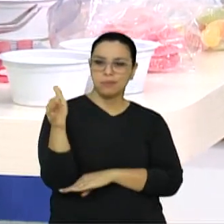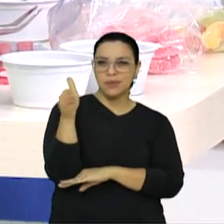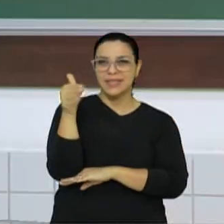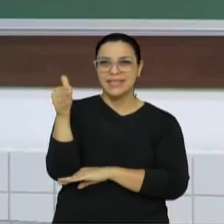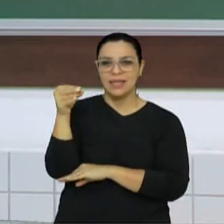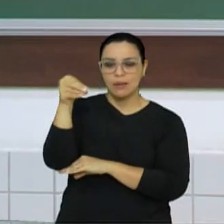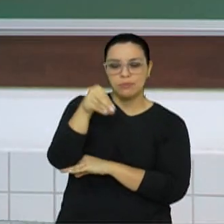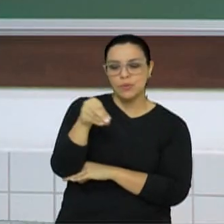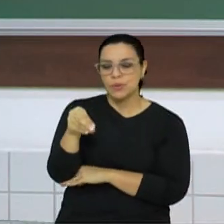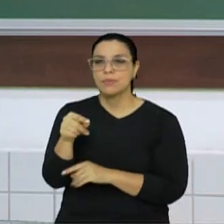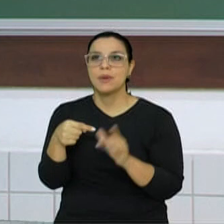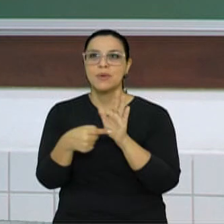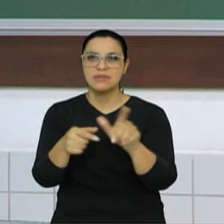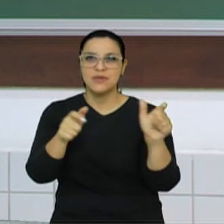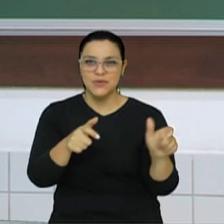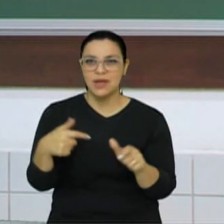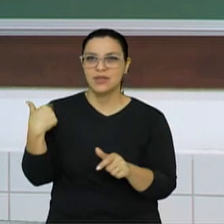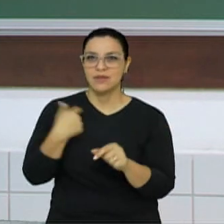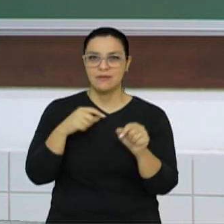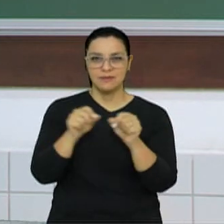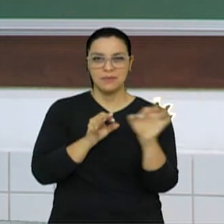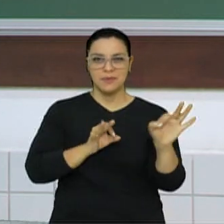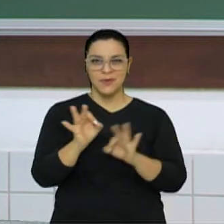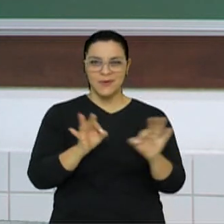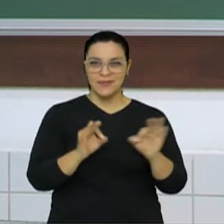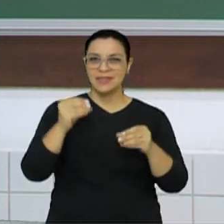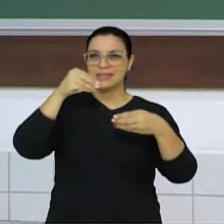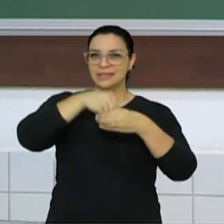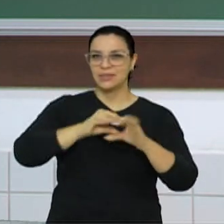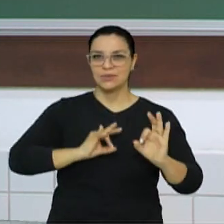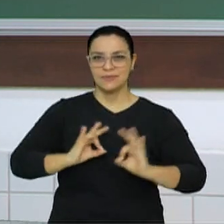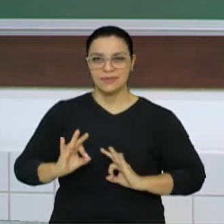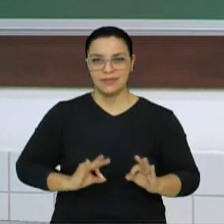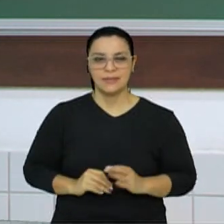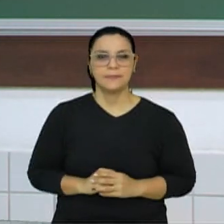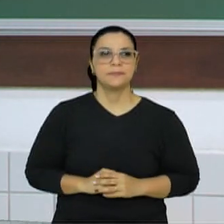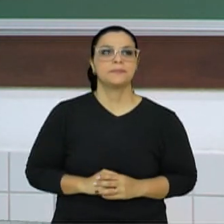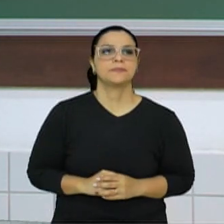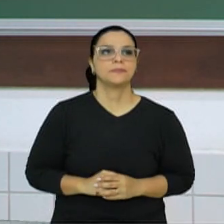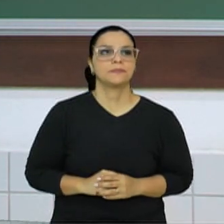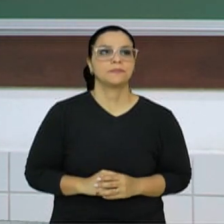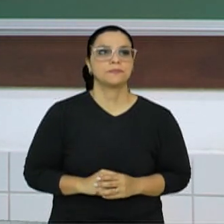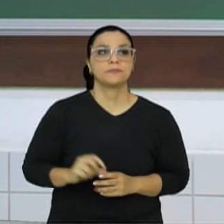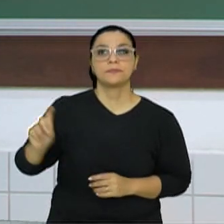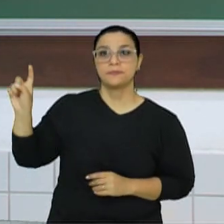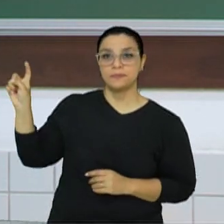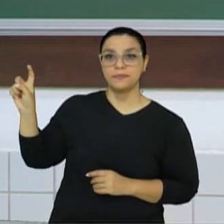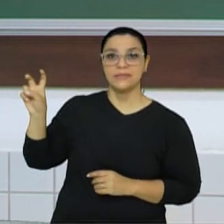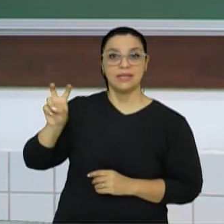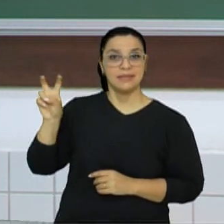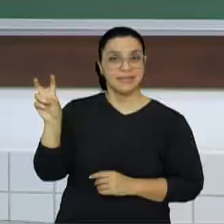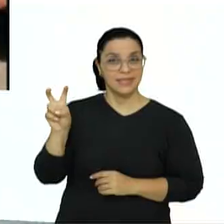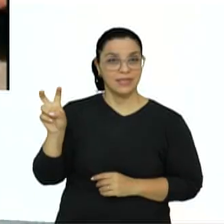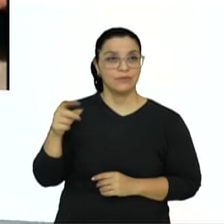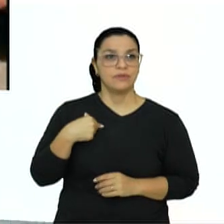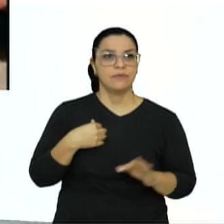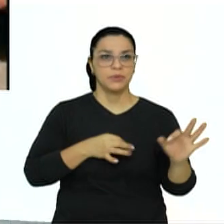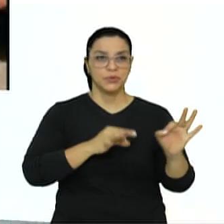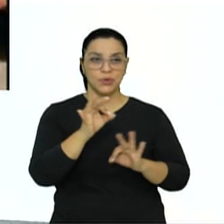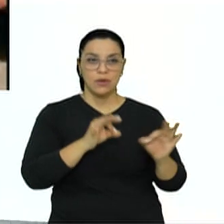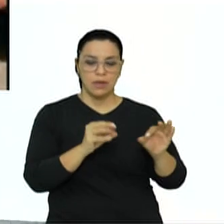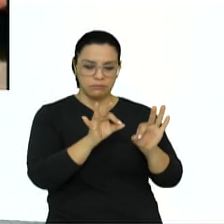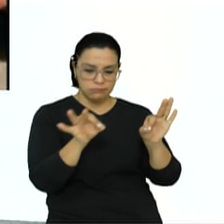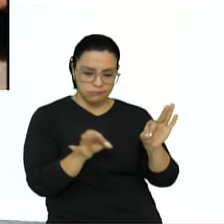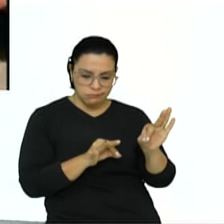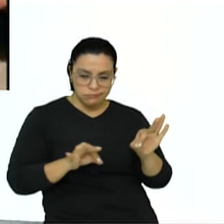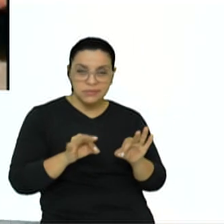delas de acordo com aquilo que a gente for colocando ali na nossa célula, certo? Agora é só distribuir as organelas